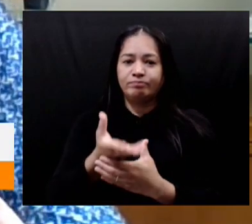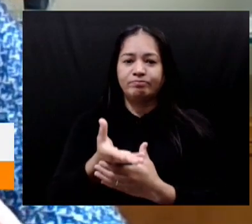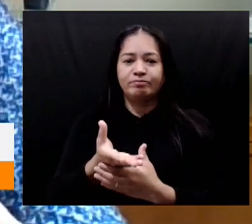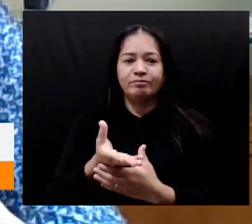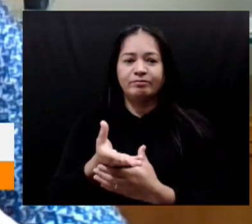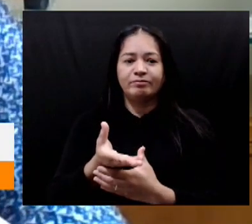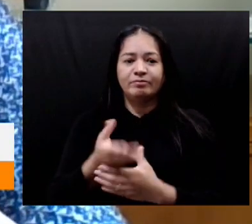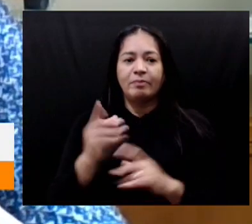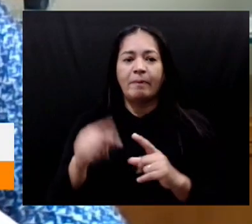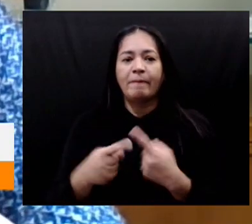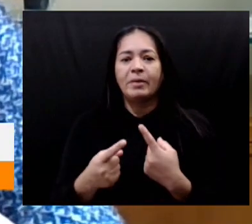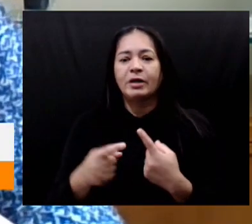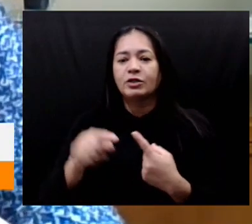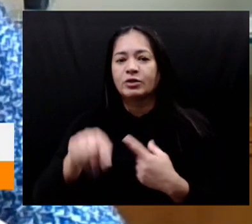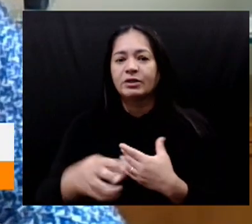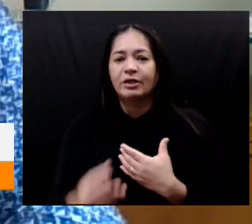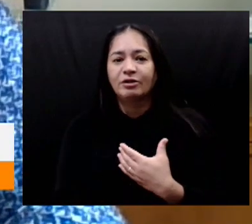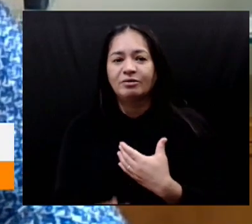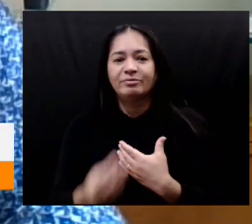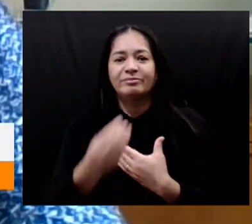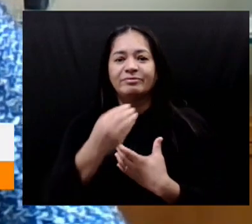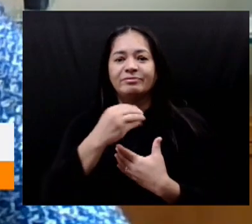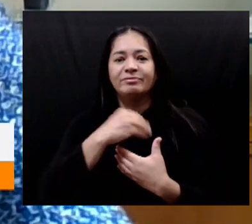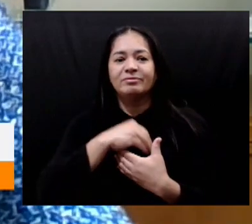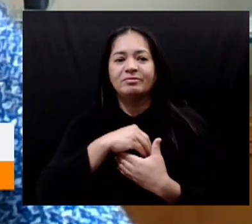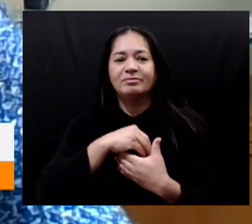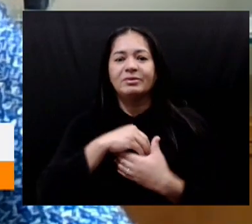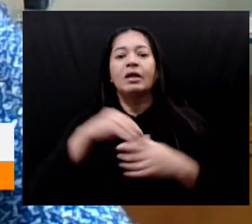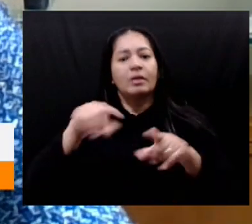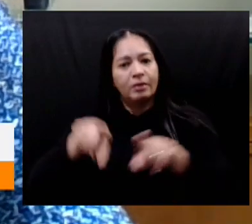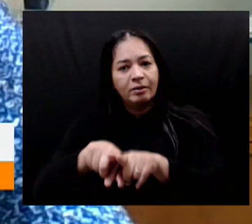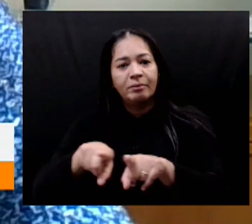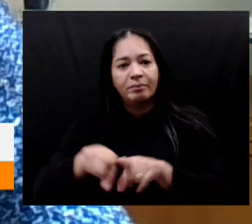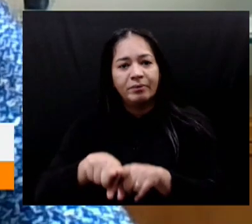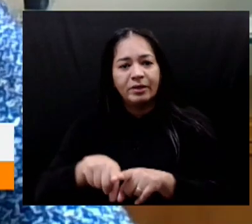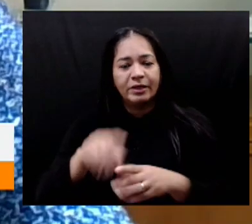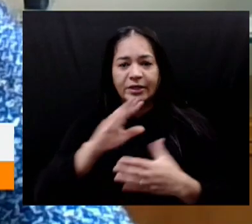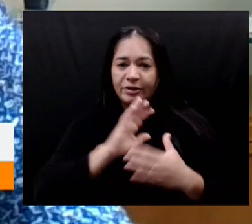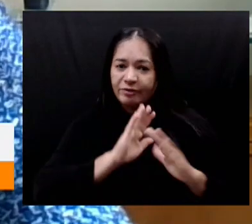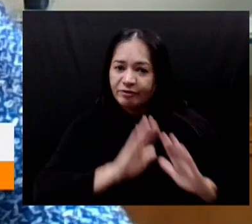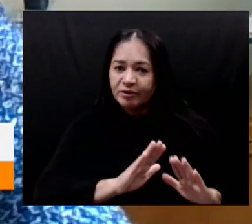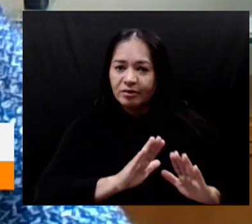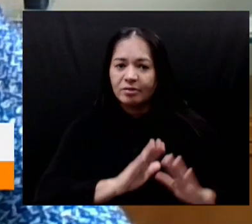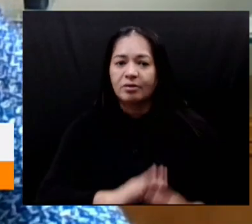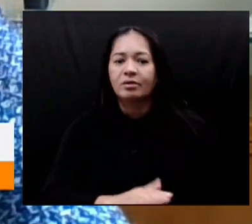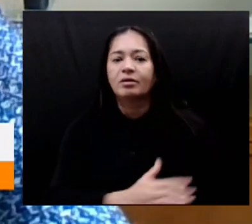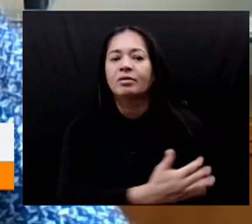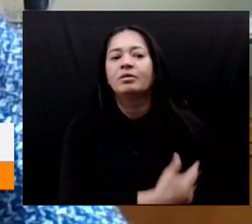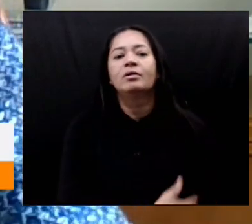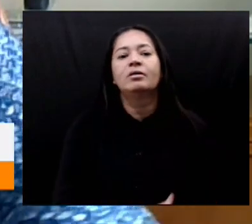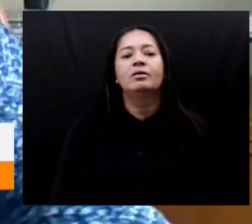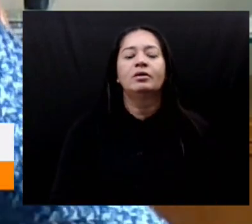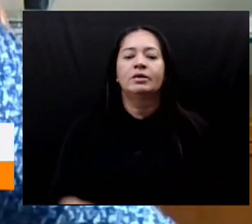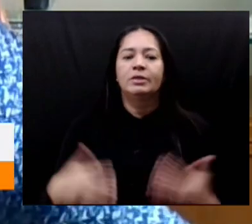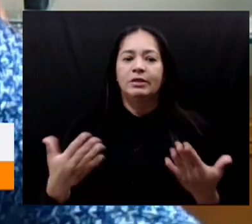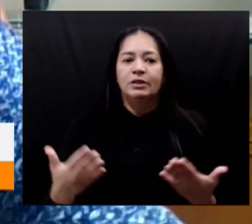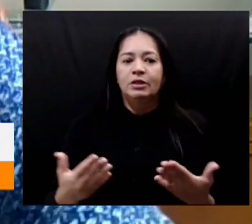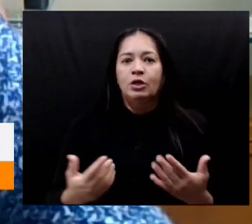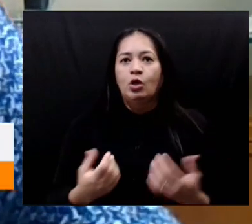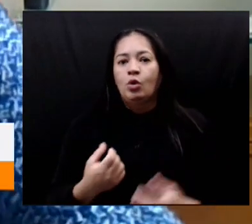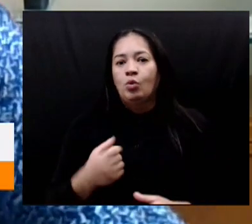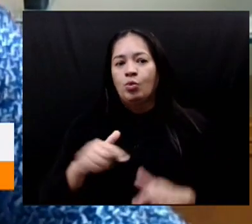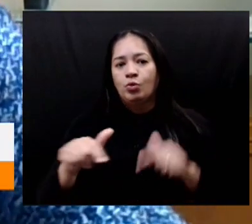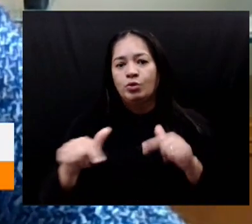no mundo entra para cá também e fica Uhum. lá dentro. Então, um dos trabalhos que eu sempre faço